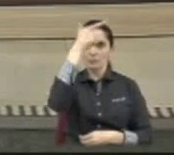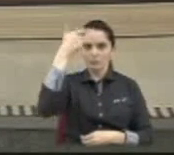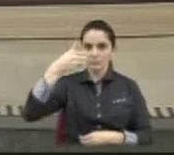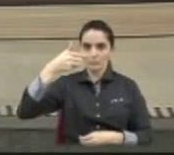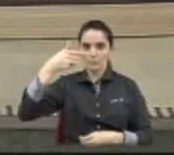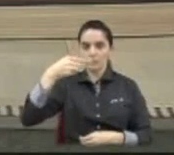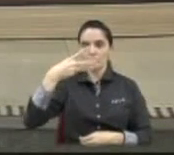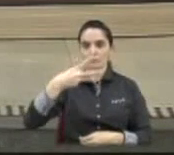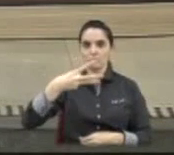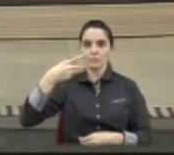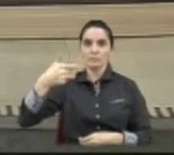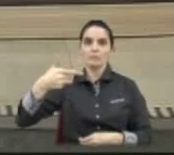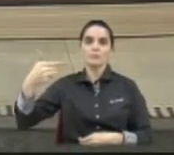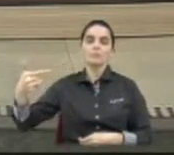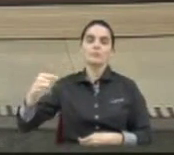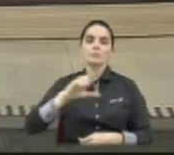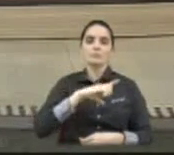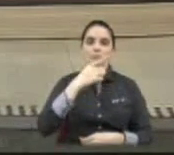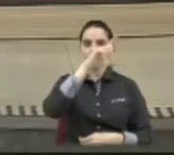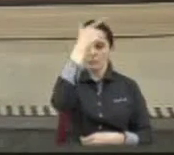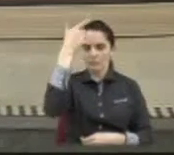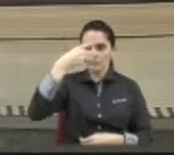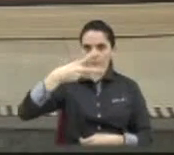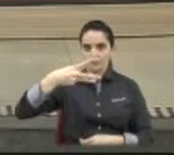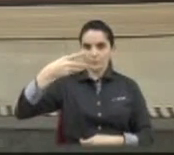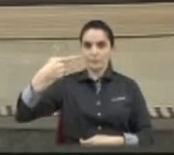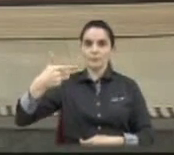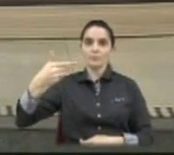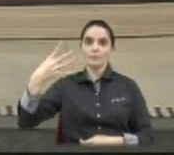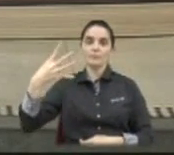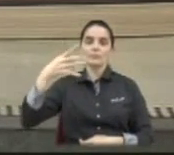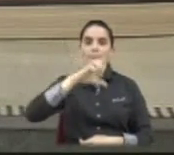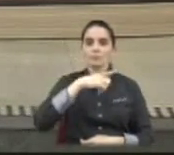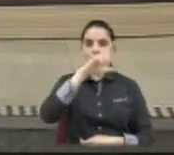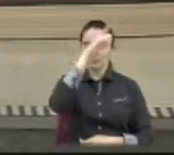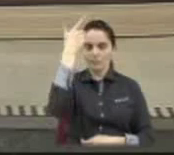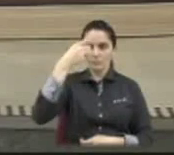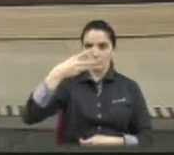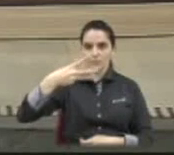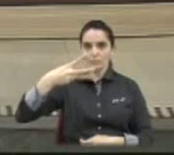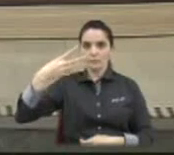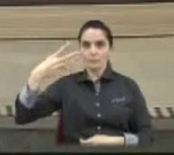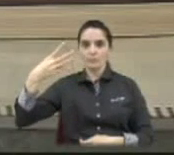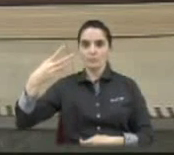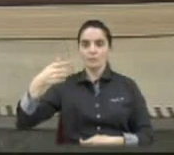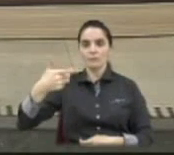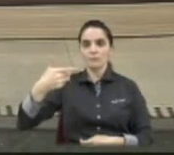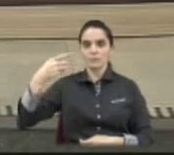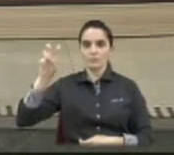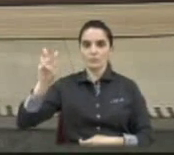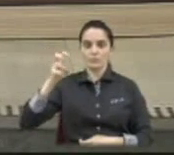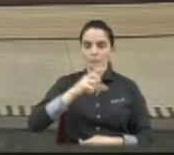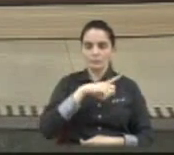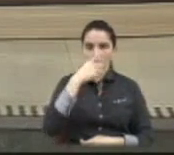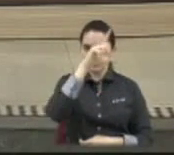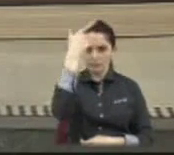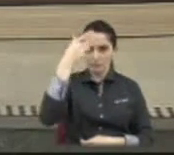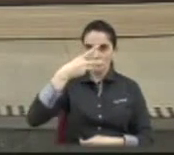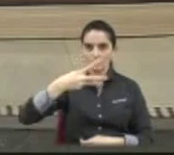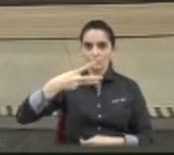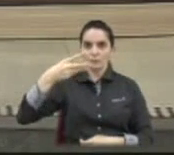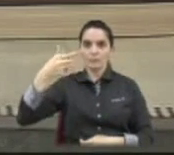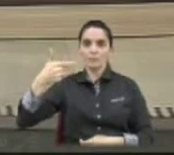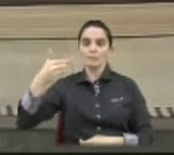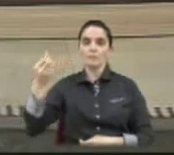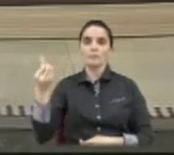Casaquil, 323, Luizinho da Casaquil, 324, Luizinho da Casaquil, 325, Luizinho da Casaquil,